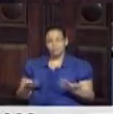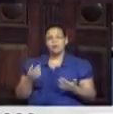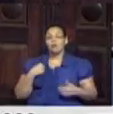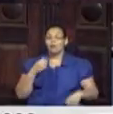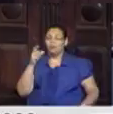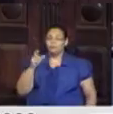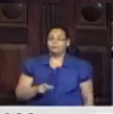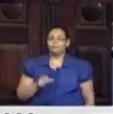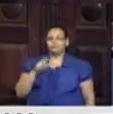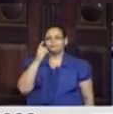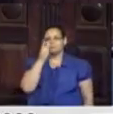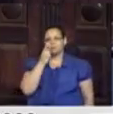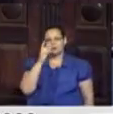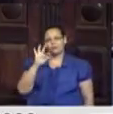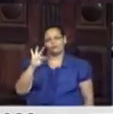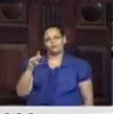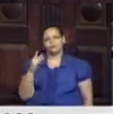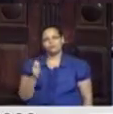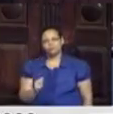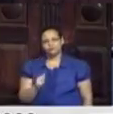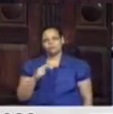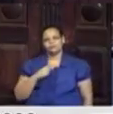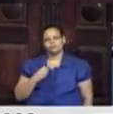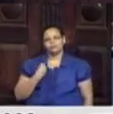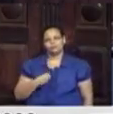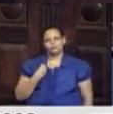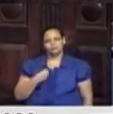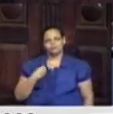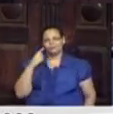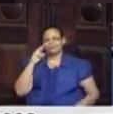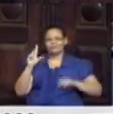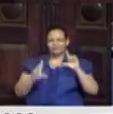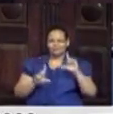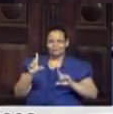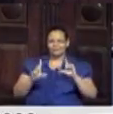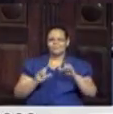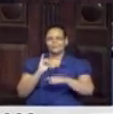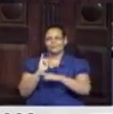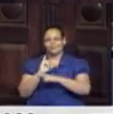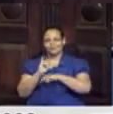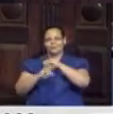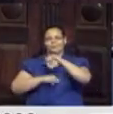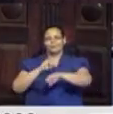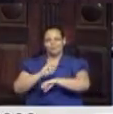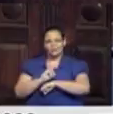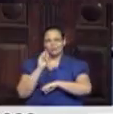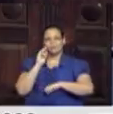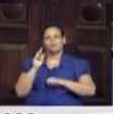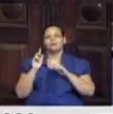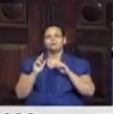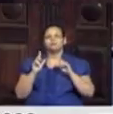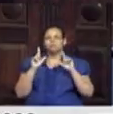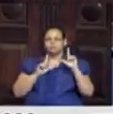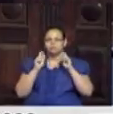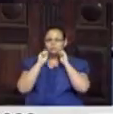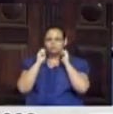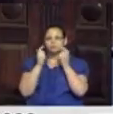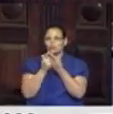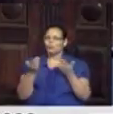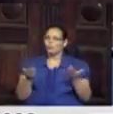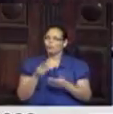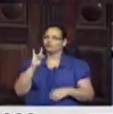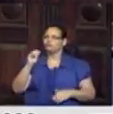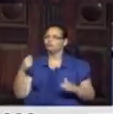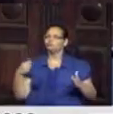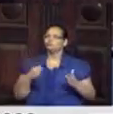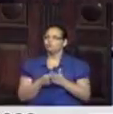deputada Fatinha, deputados aqui presentes, quem nos segue pelas redes sociais, nos assiste pela TV Alerj, hoje é um dia de luta,